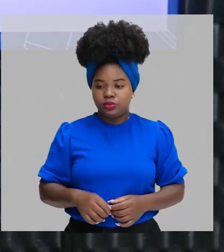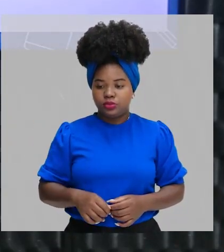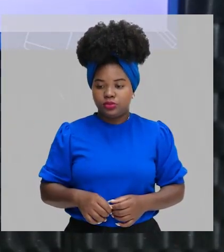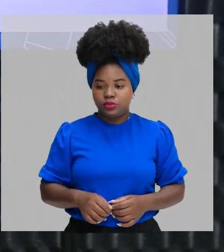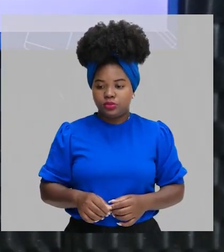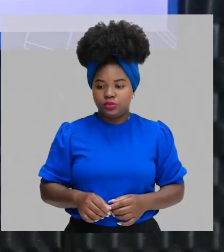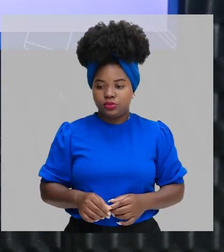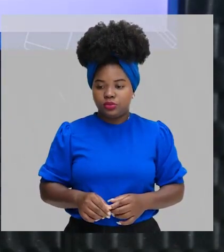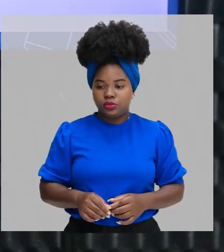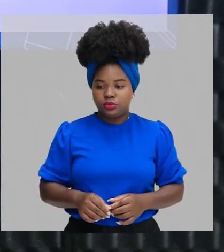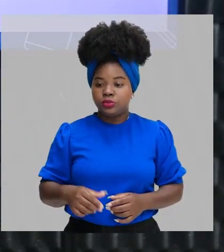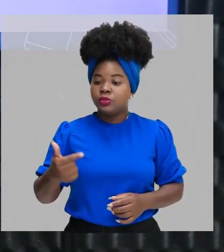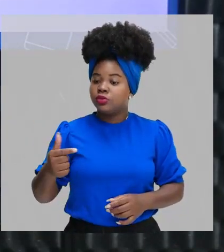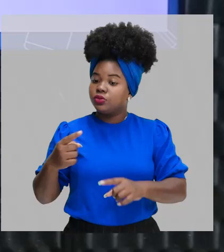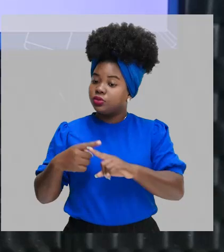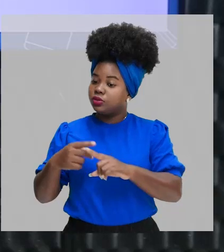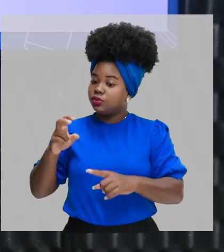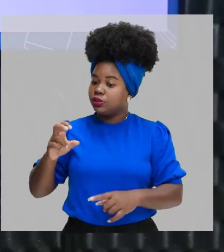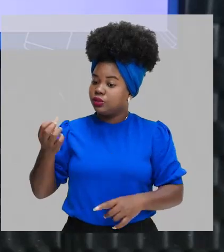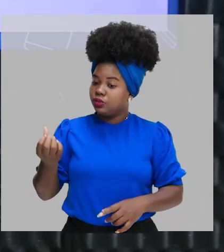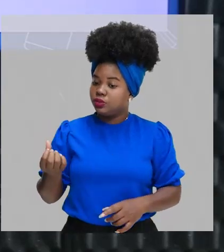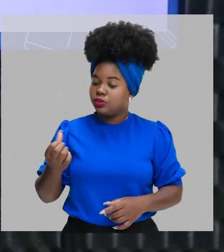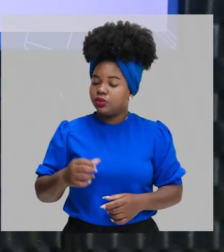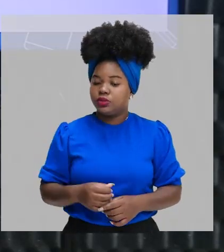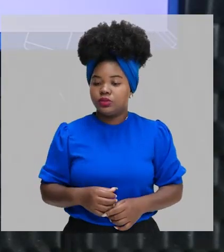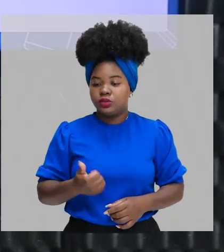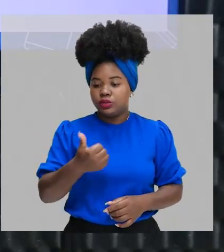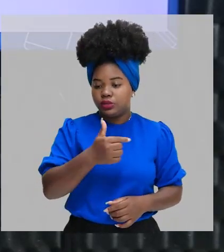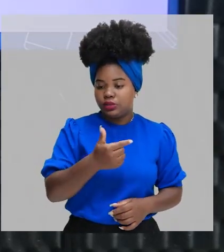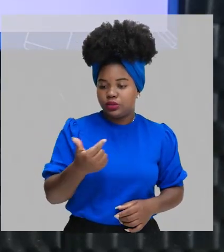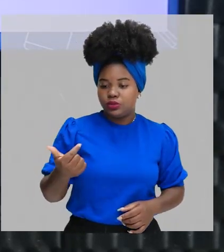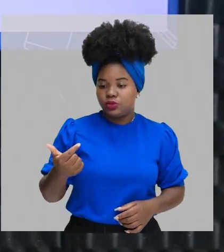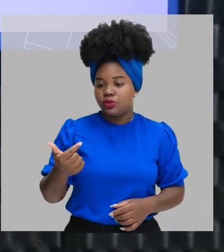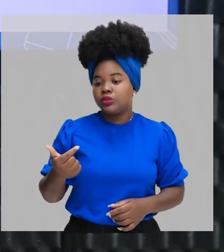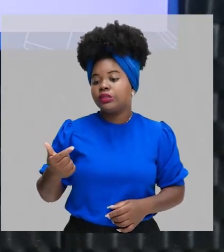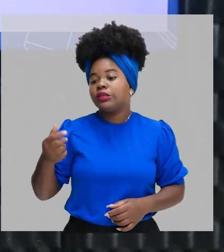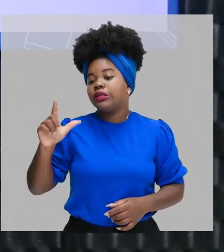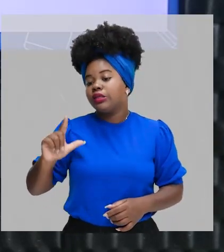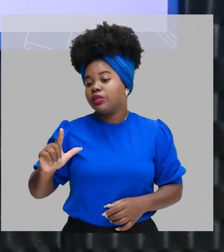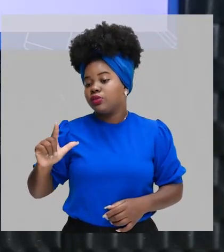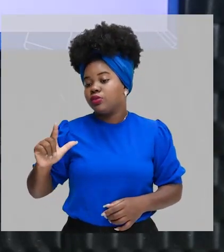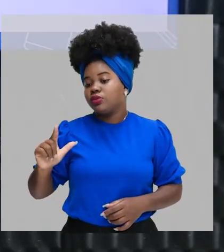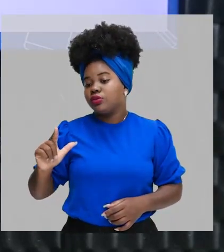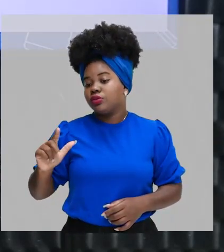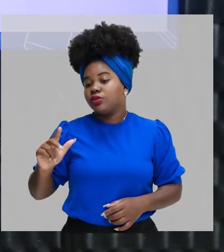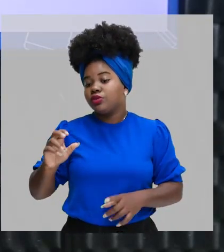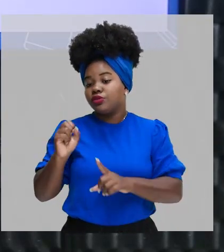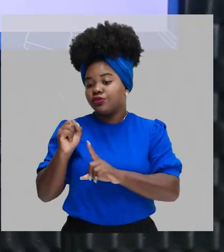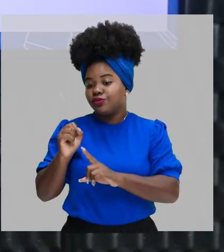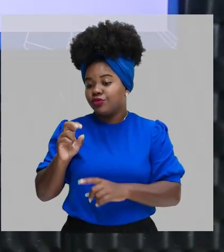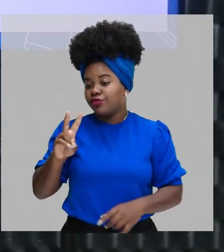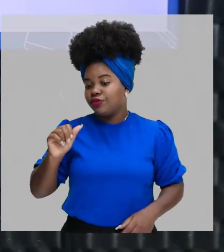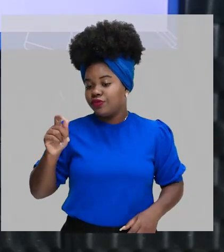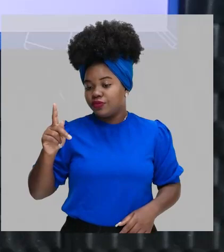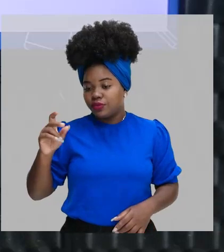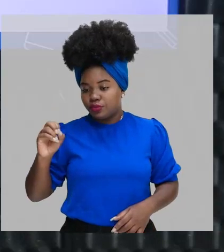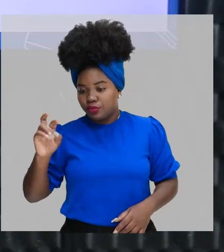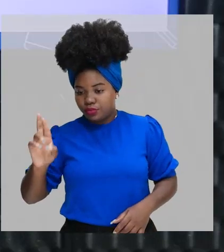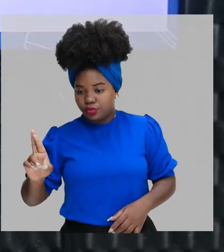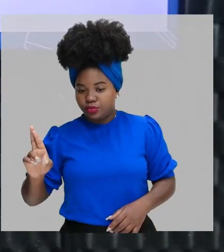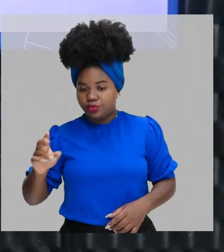carbônico, e 2 vezes 56, ou seja, 112 litros de vapor d'água. Então, esses volumes nós